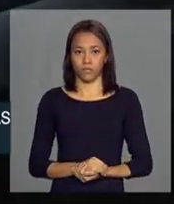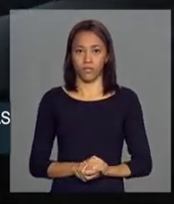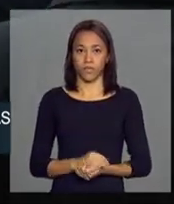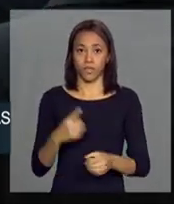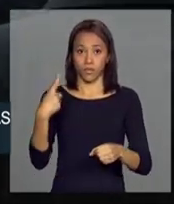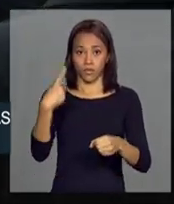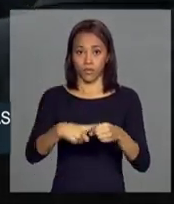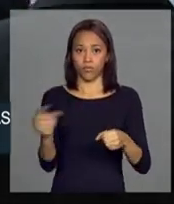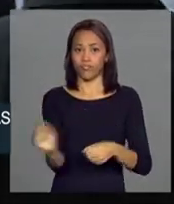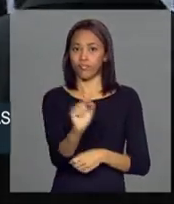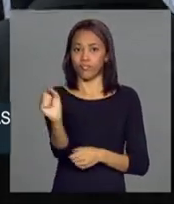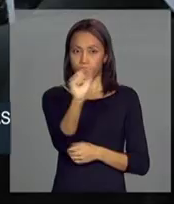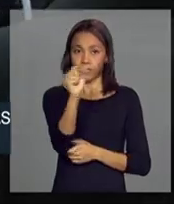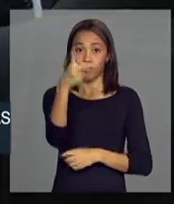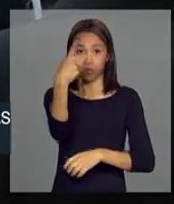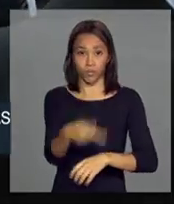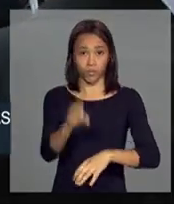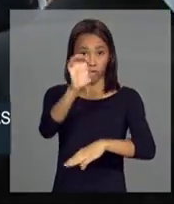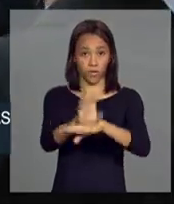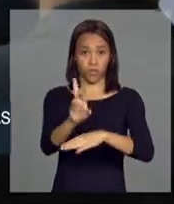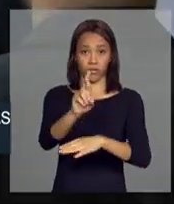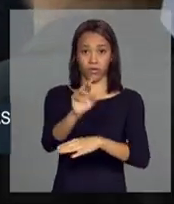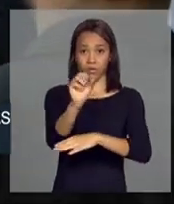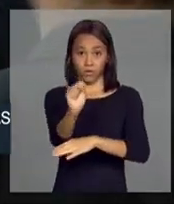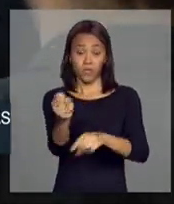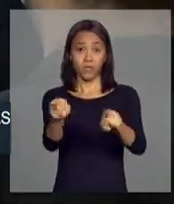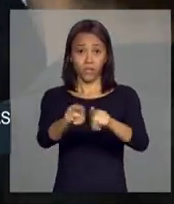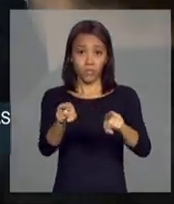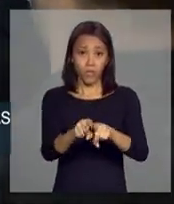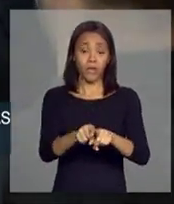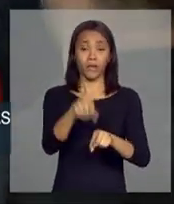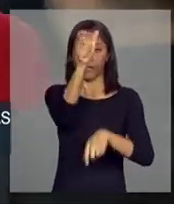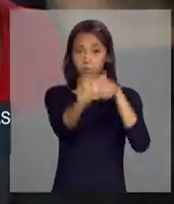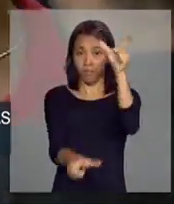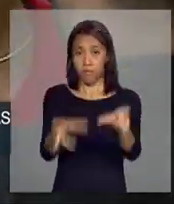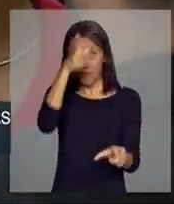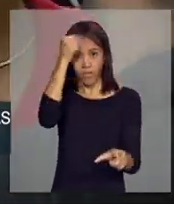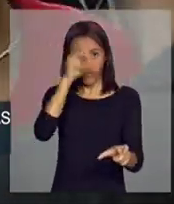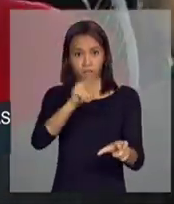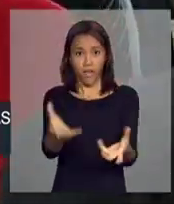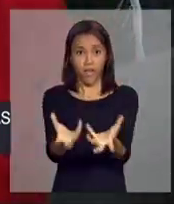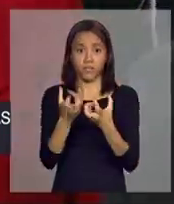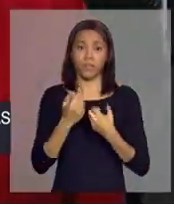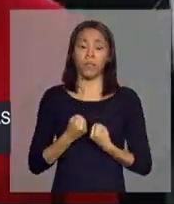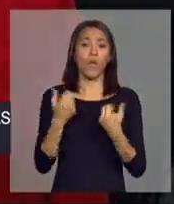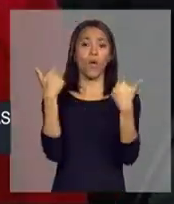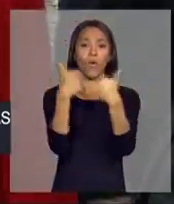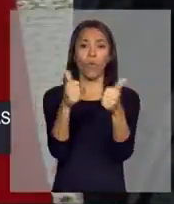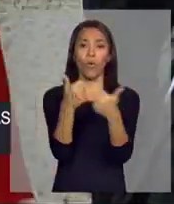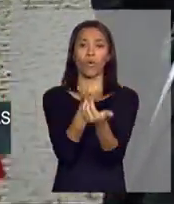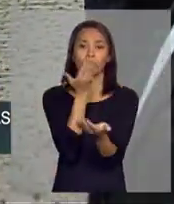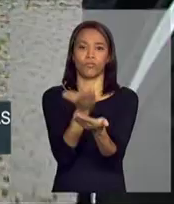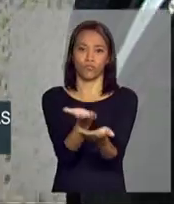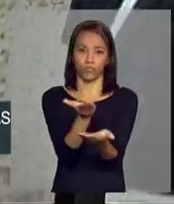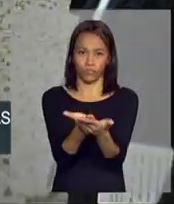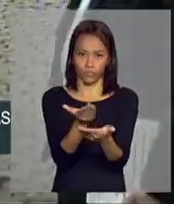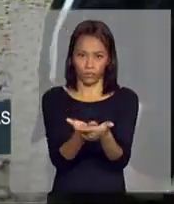municípios do rio grande do sul e também prefeitos que vão receber ônibus escolares